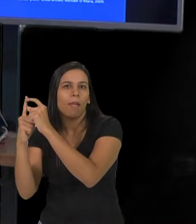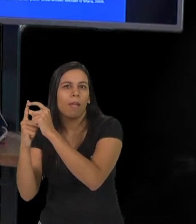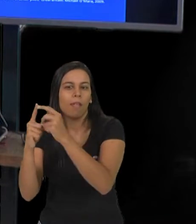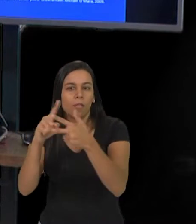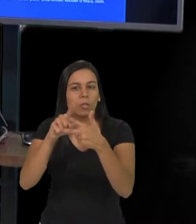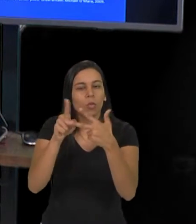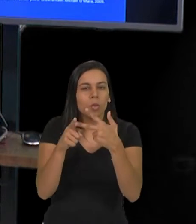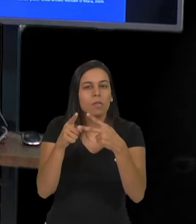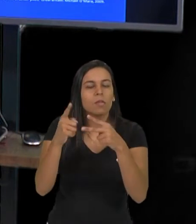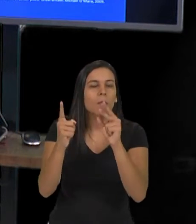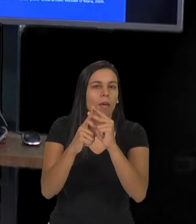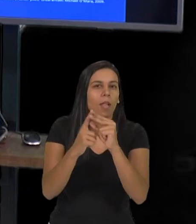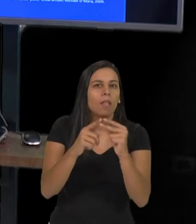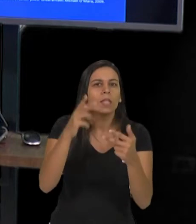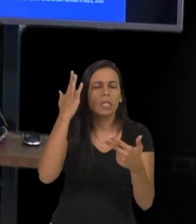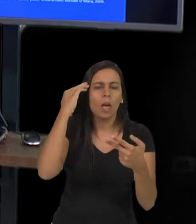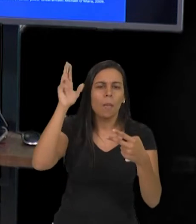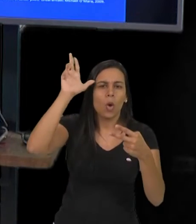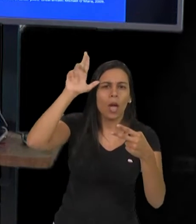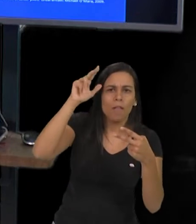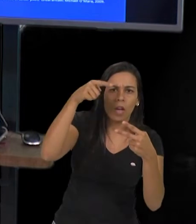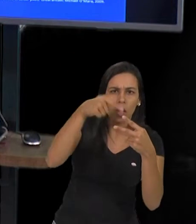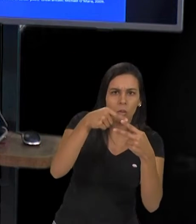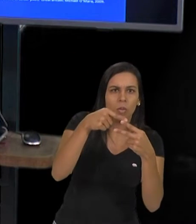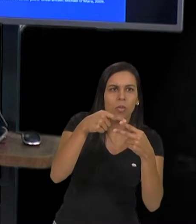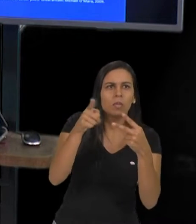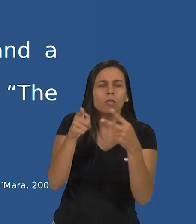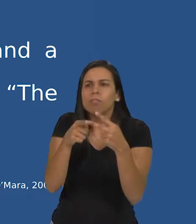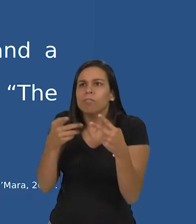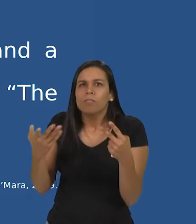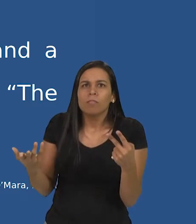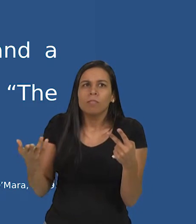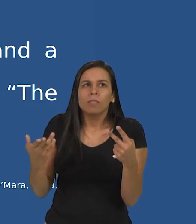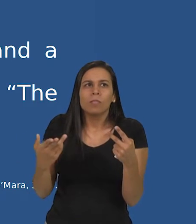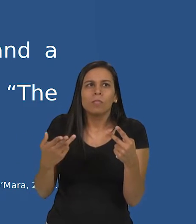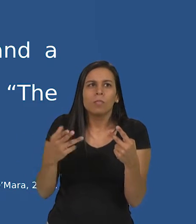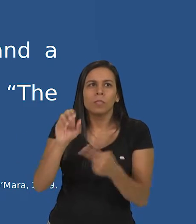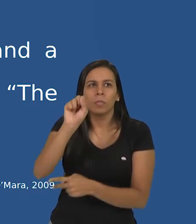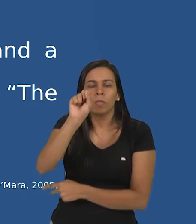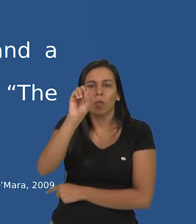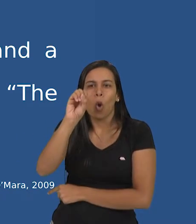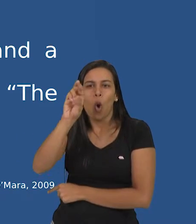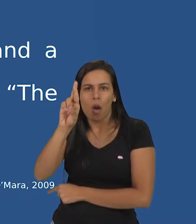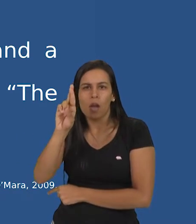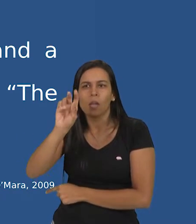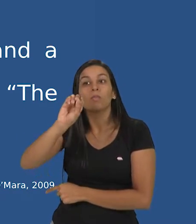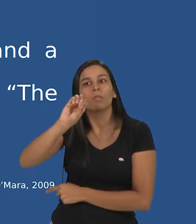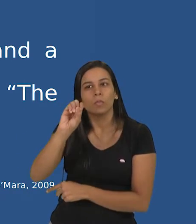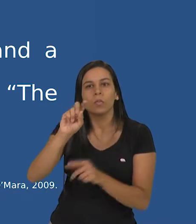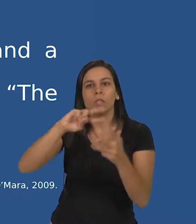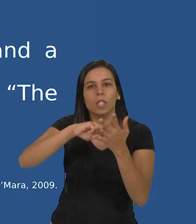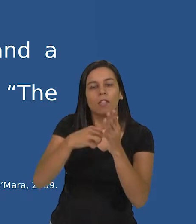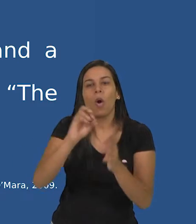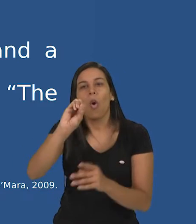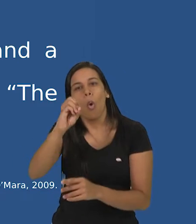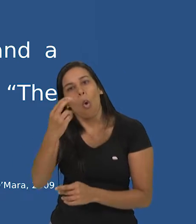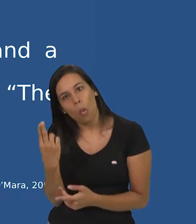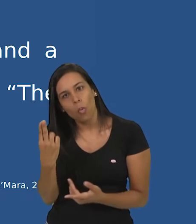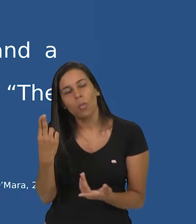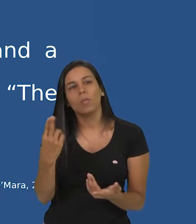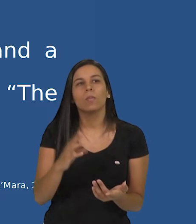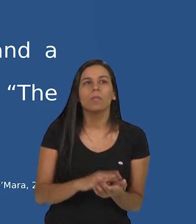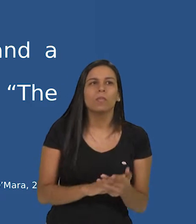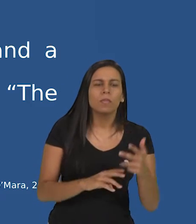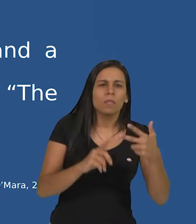que é cavalo, e esse or aqui, que é um conectivo, quer dizer ou, e tem um questionamento. Então, eu acho que esse texto vai falar